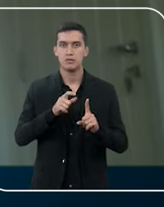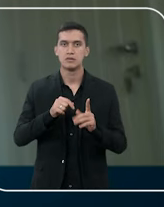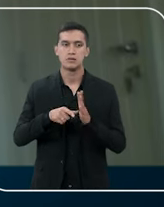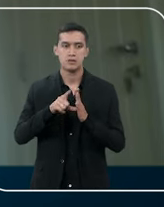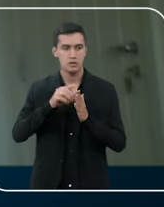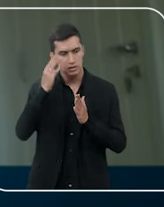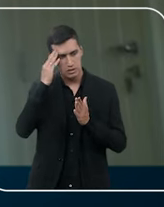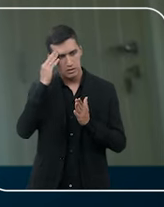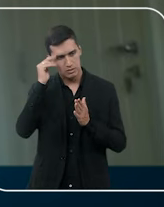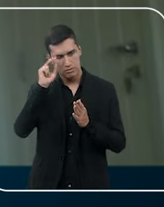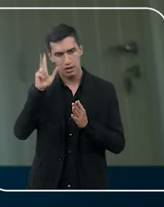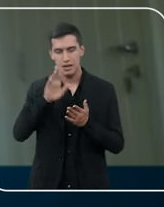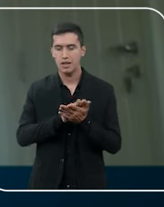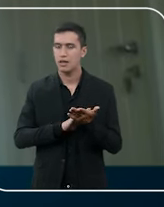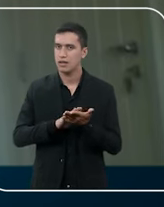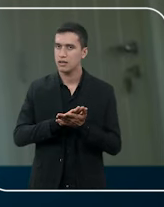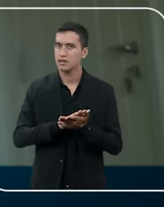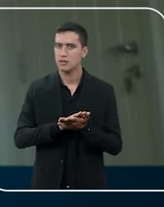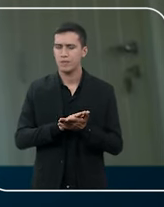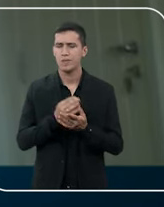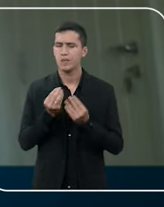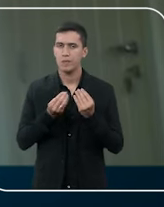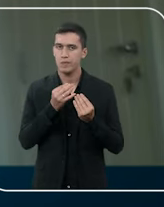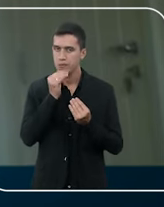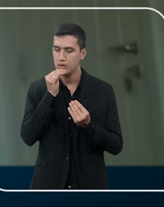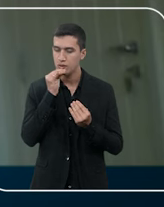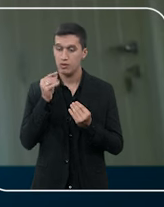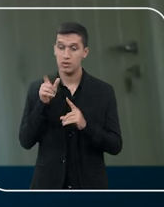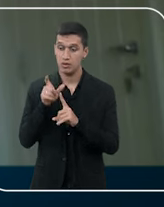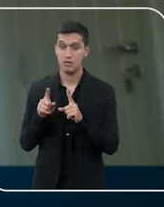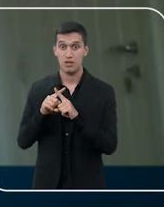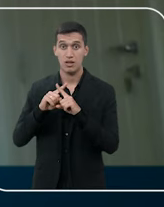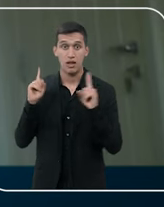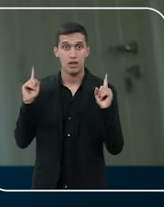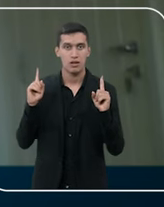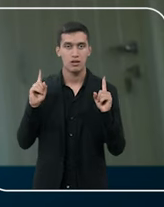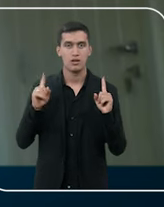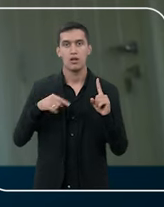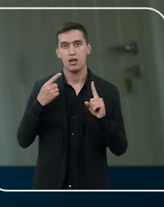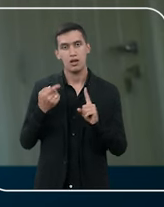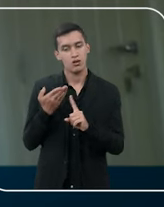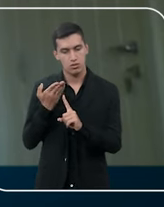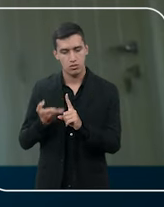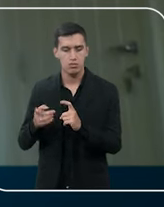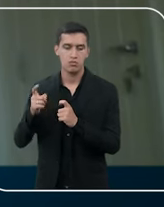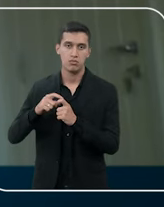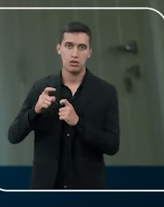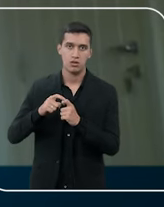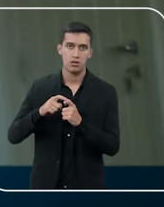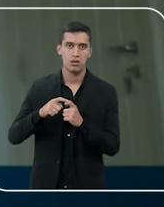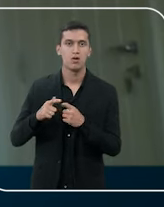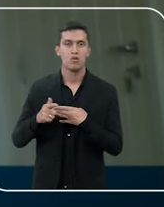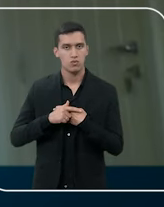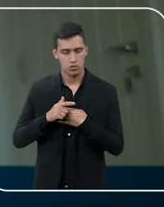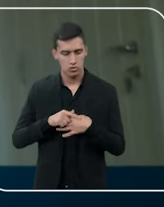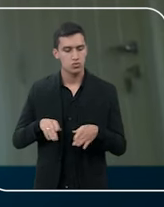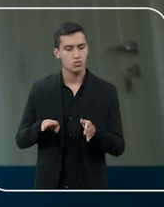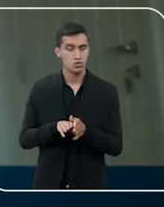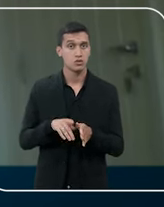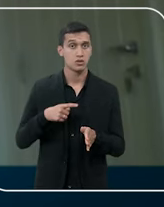seria isso, né? Quando a gente fala de negligente, é quando o médico ele atua de uma